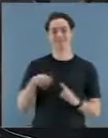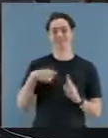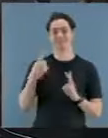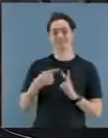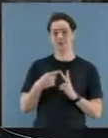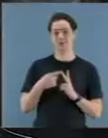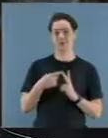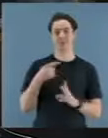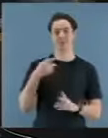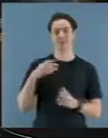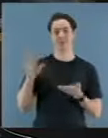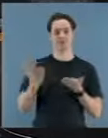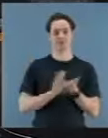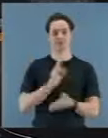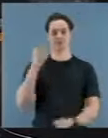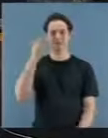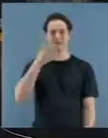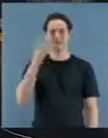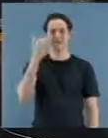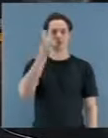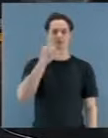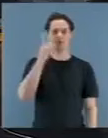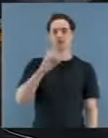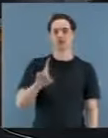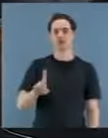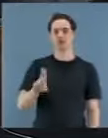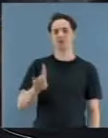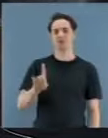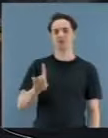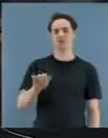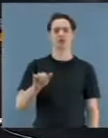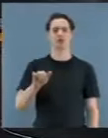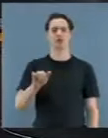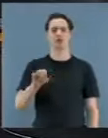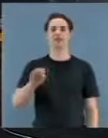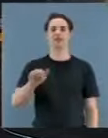a próxima oradora inscrita, a deputada Duda Salaberti. Sou eu. Obrigado, presidente.